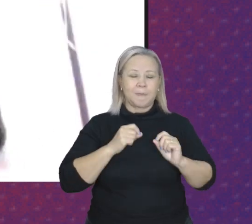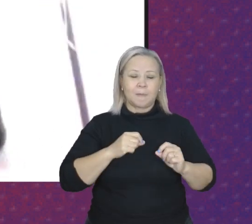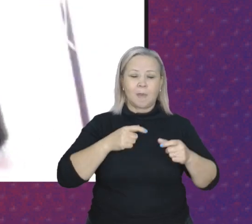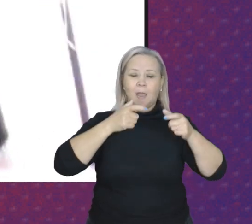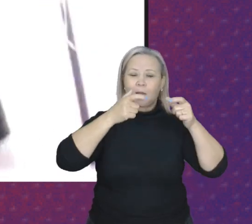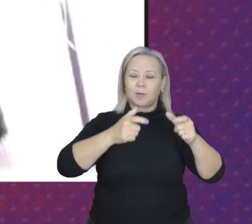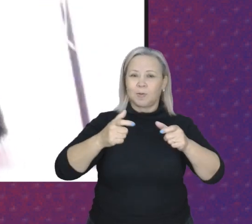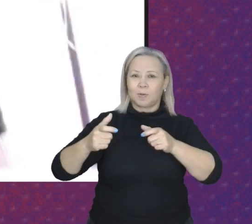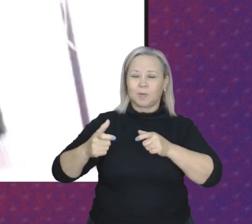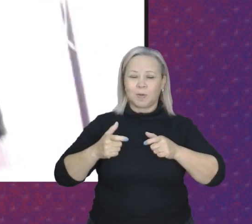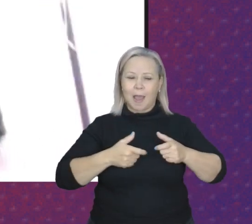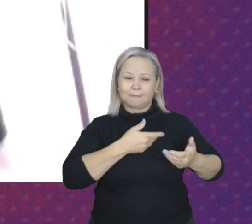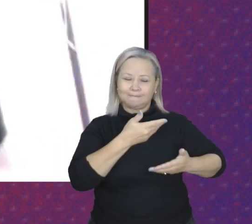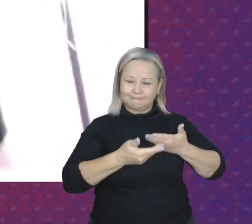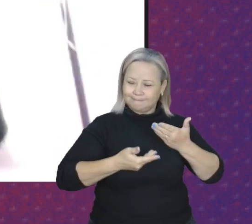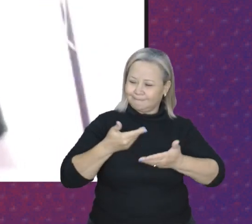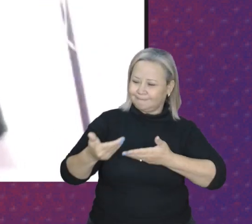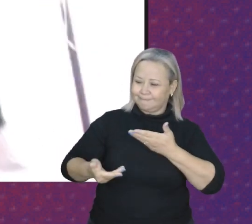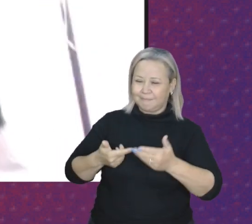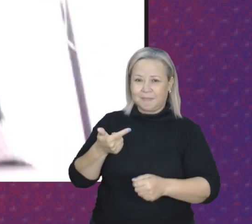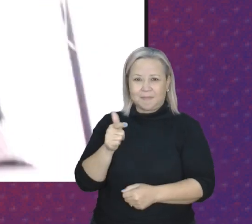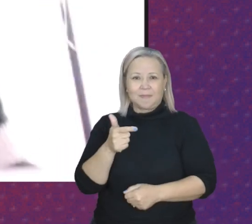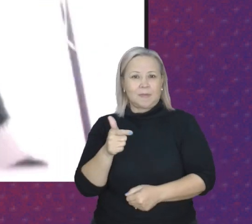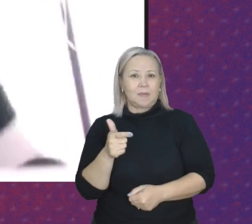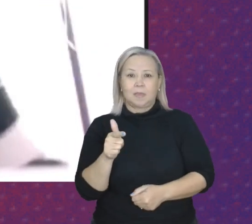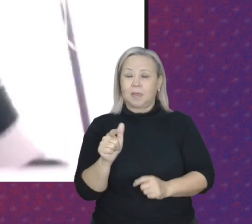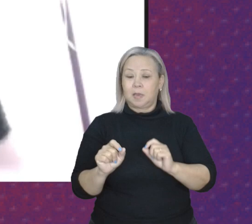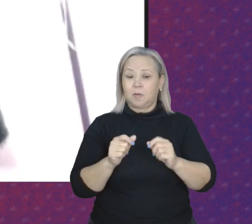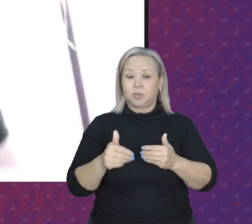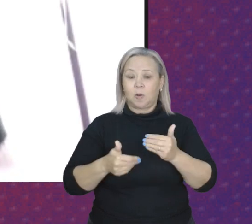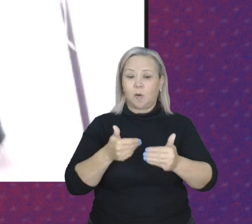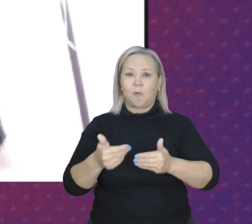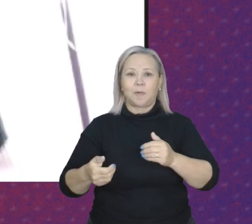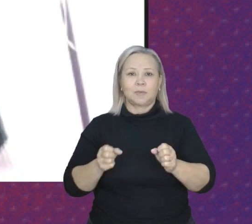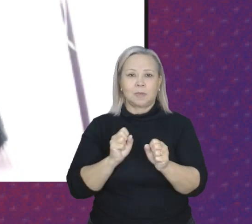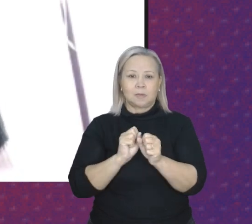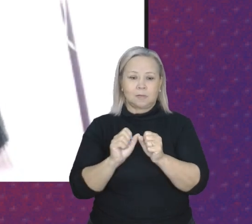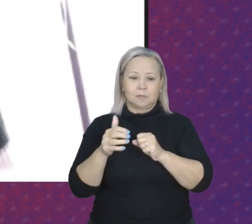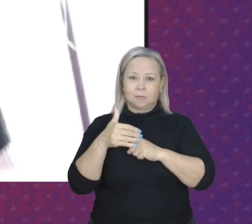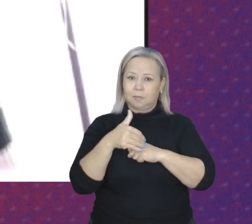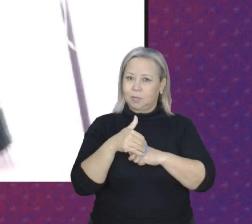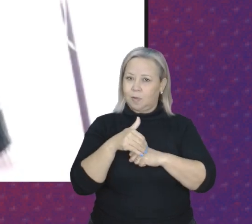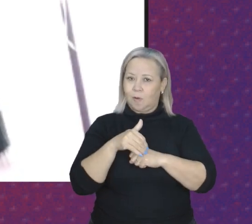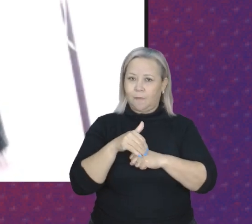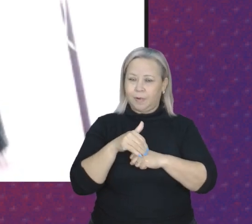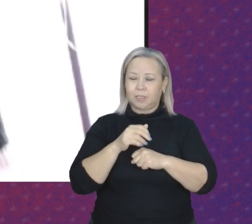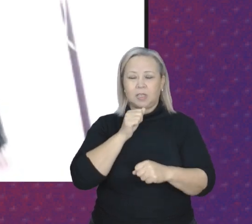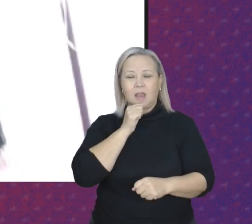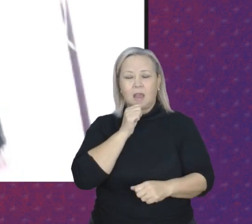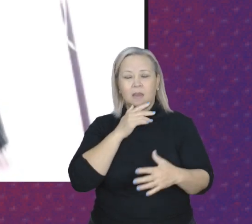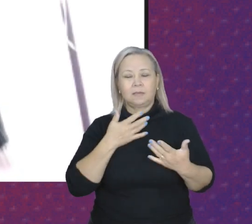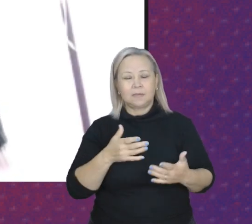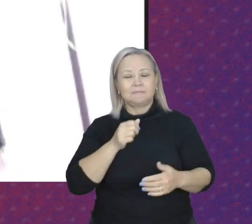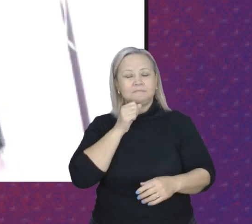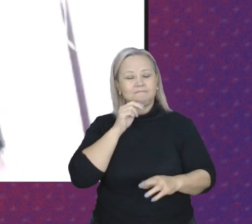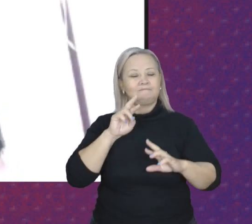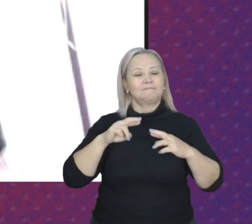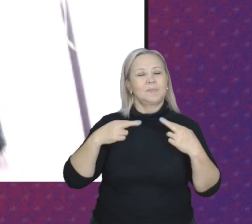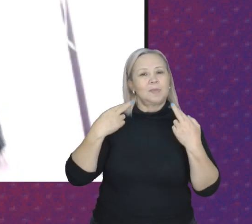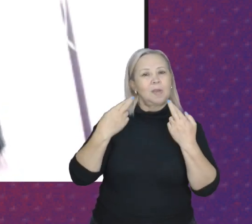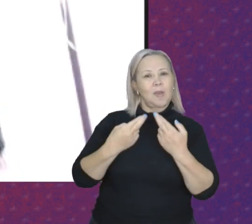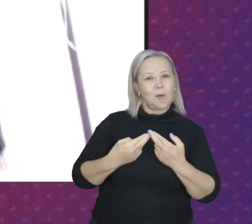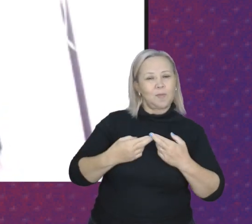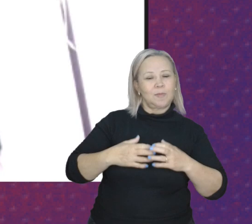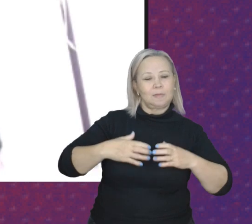espaços de articulação, né? A gente não tinha passado por um processo de Covid, então a gente ainda se reunia em grandes